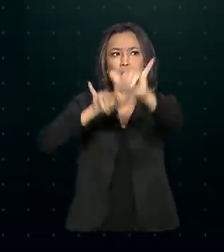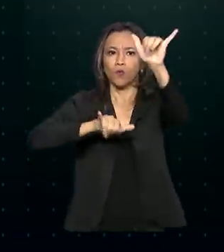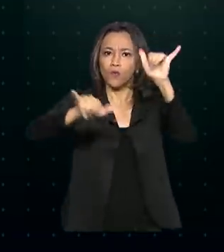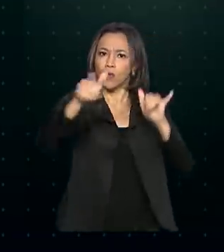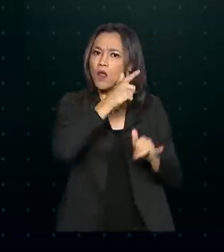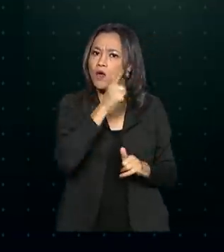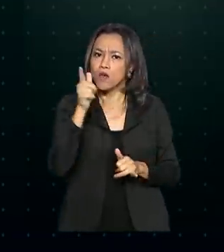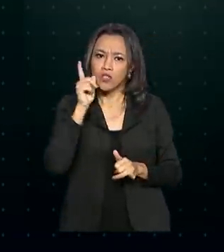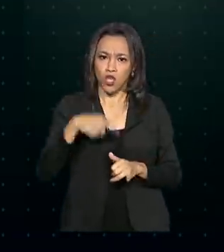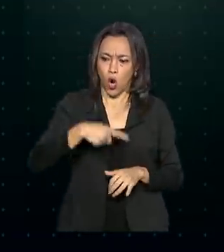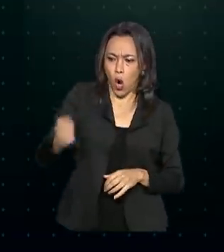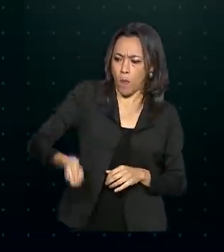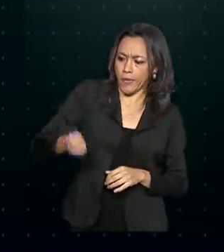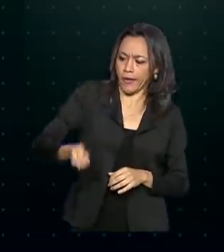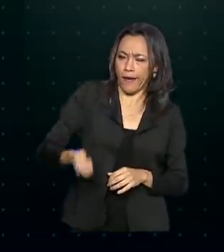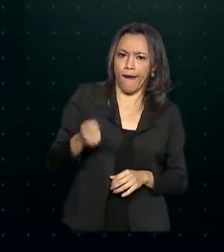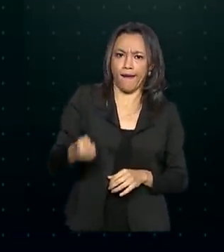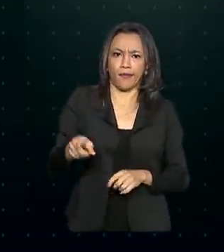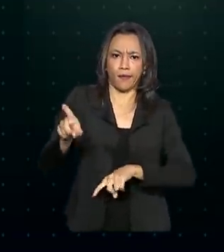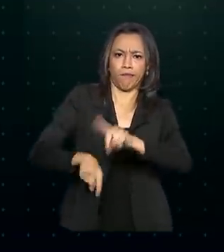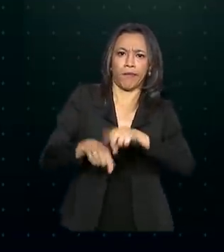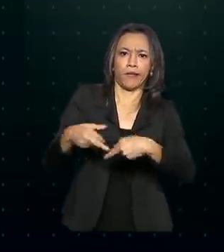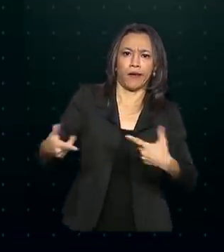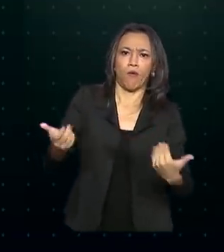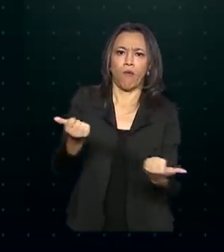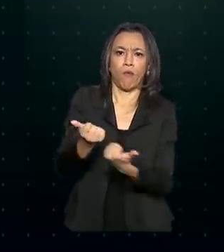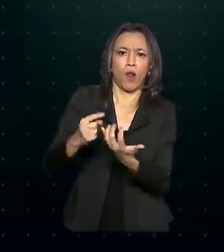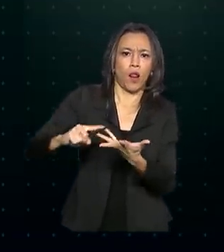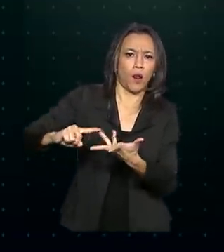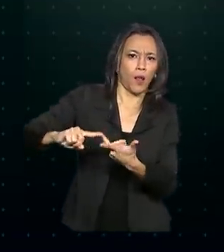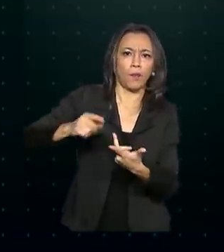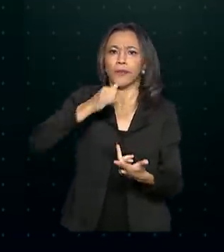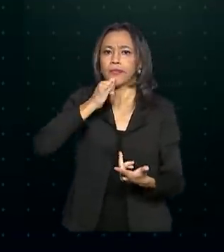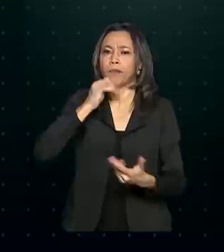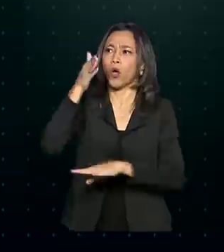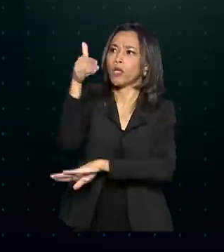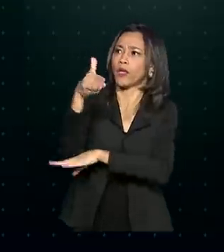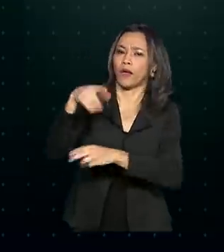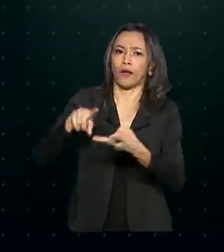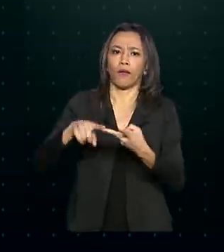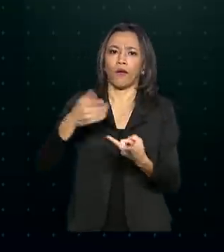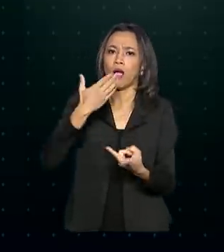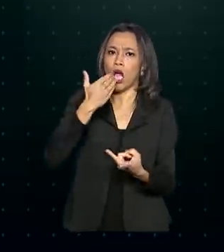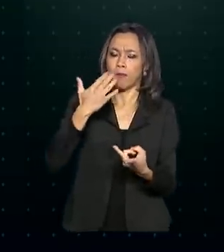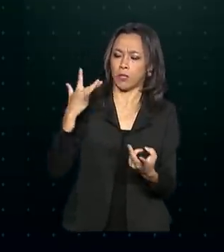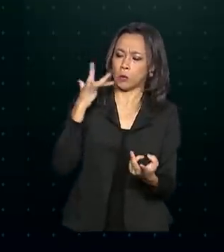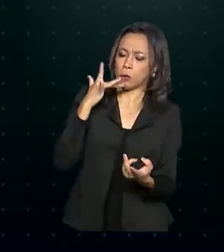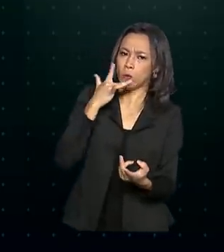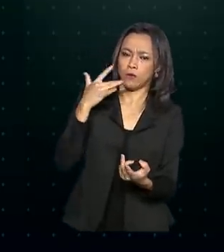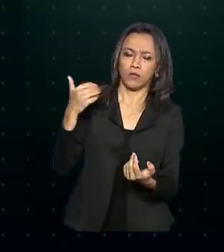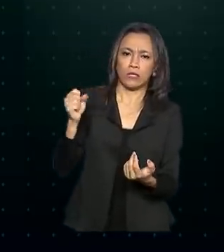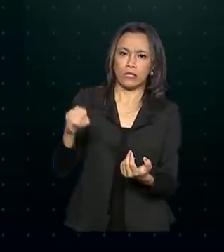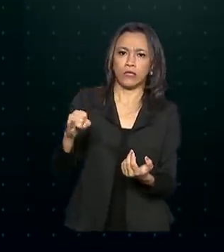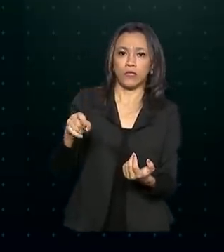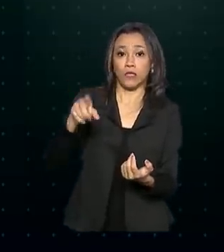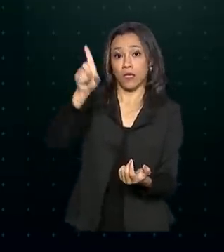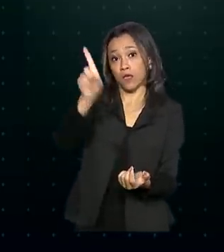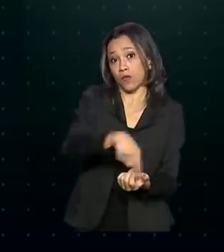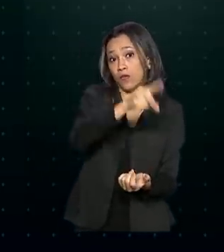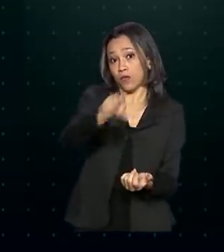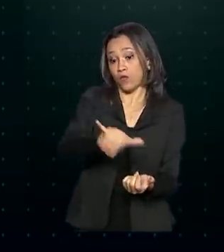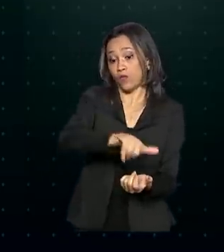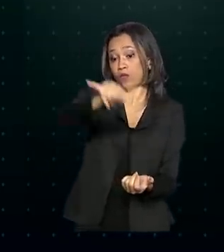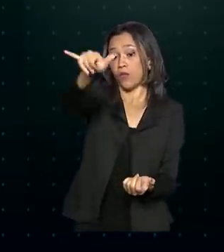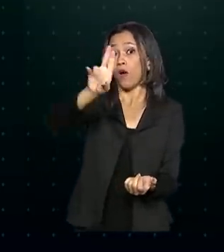obrigadas a fornecer assistência material aos passageiros, como hospedagem e alimentação, se a suspensão do voo for